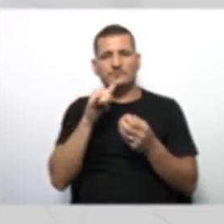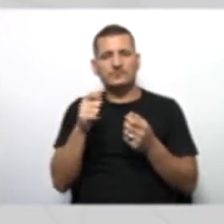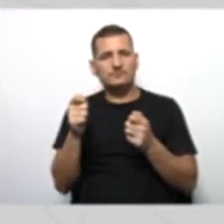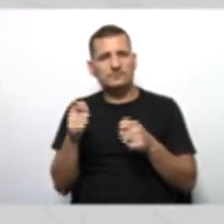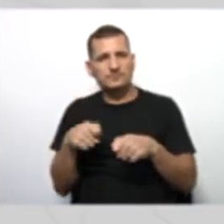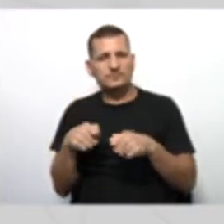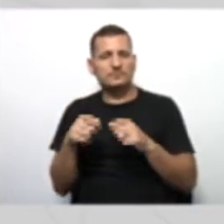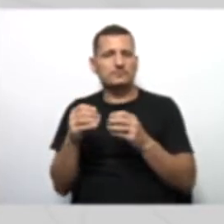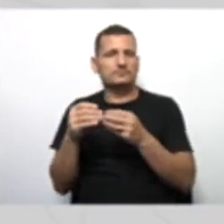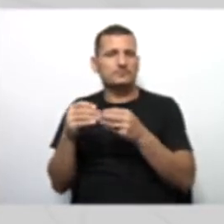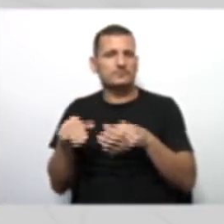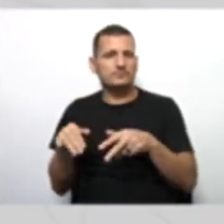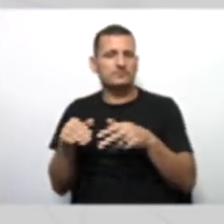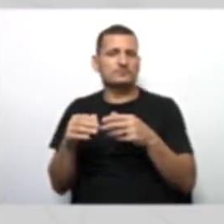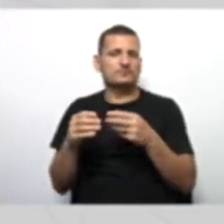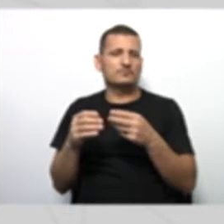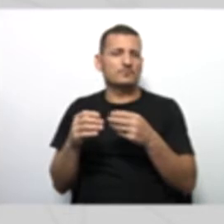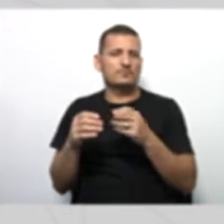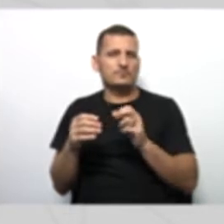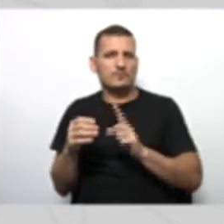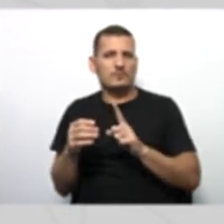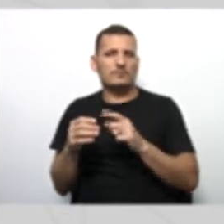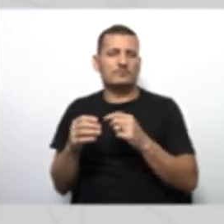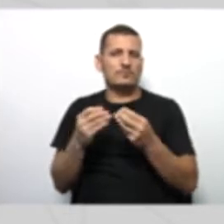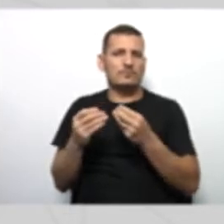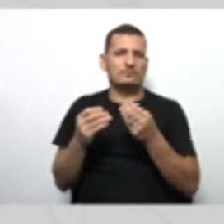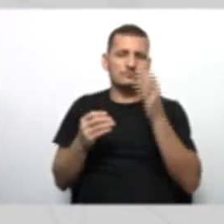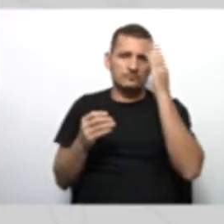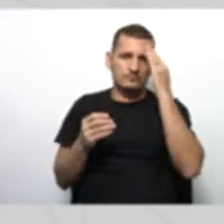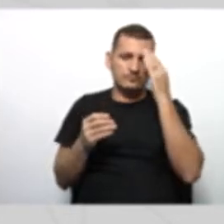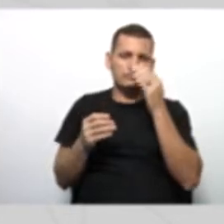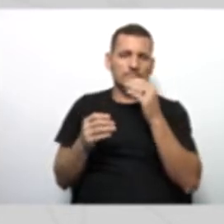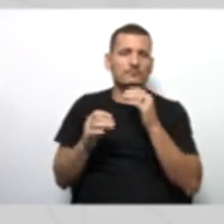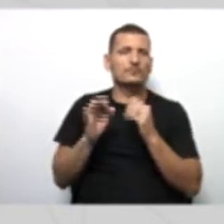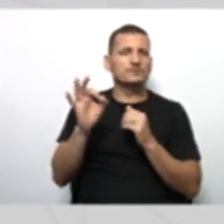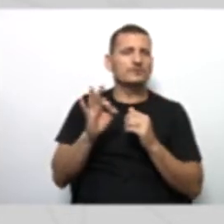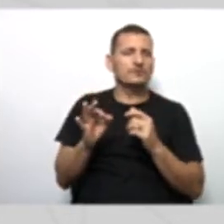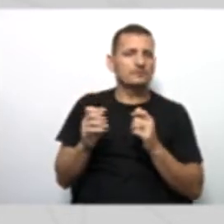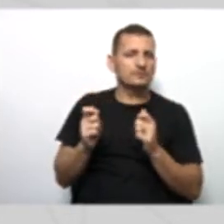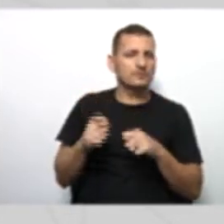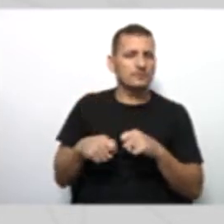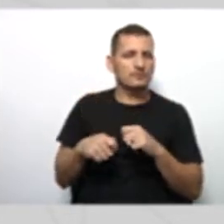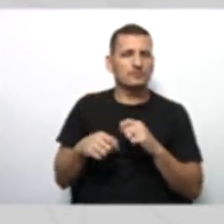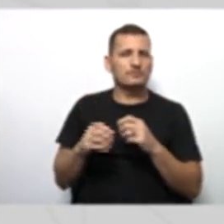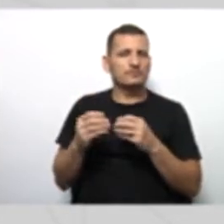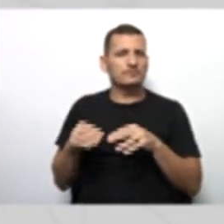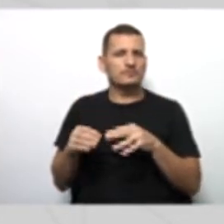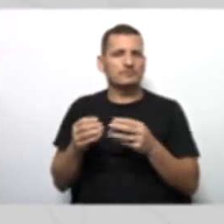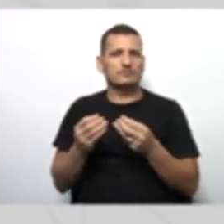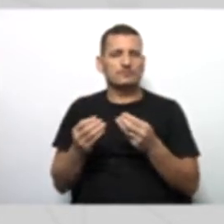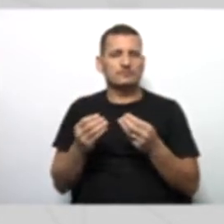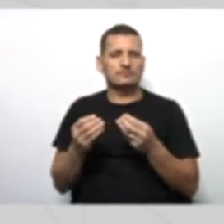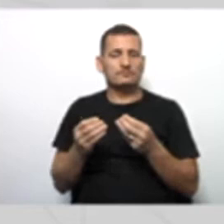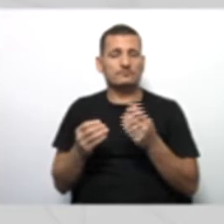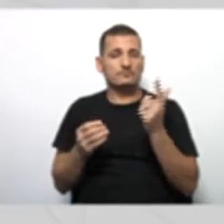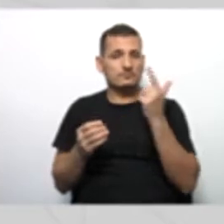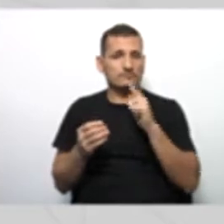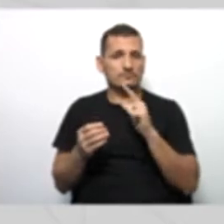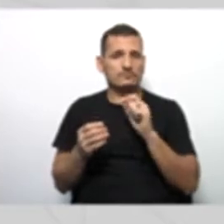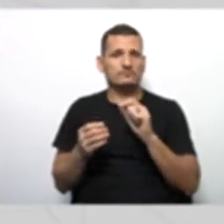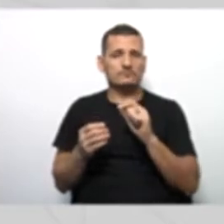tá? Ou seja, como que eu vou medir qual é a probabilidade que isso pode acontecer, qual é o impacto que isso vai acontecer. A gente consegue